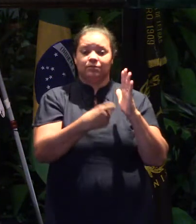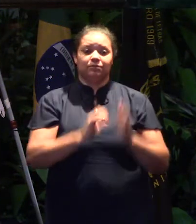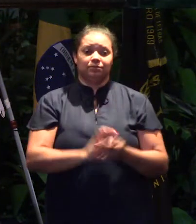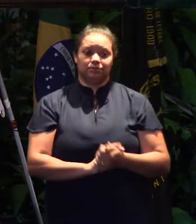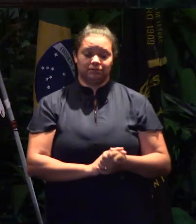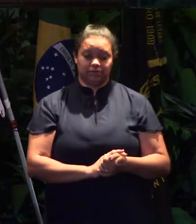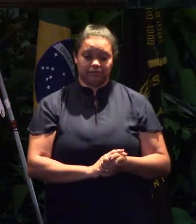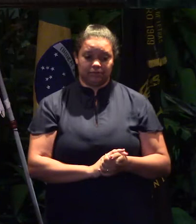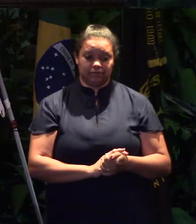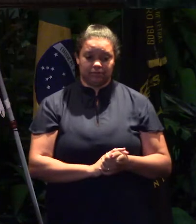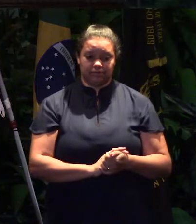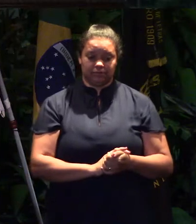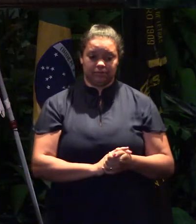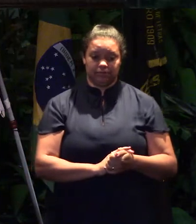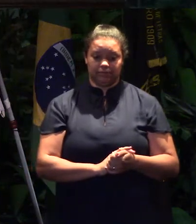Thaís?